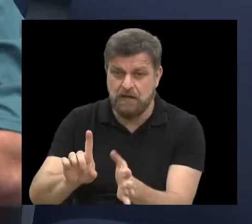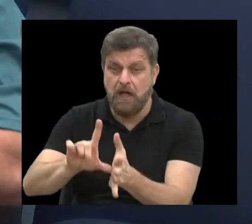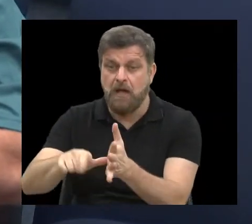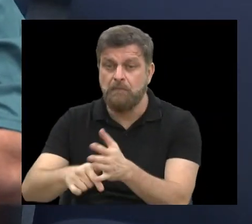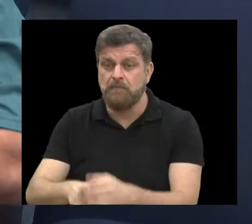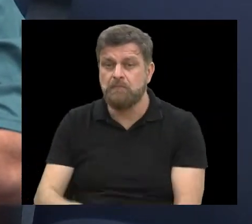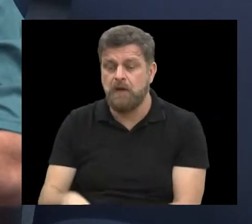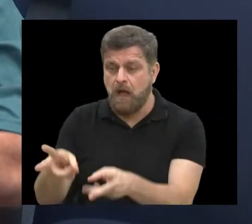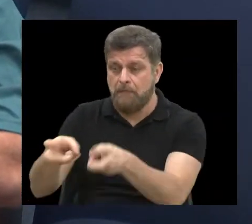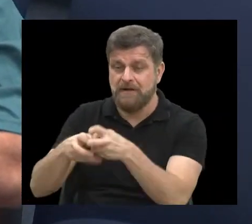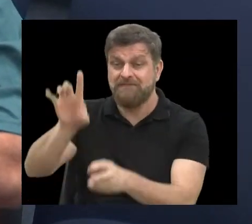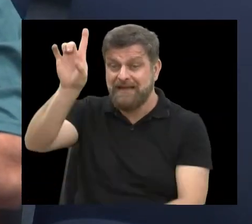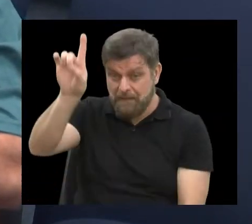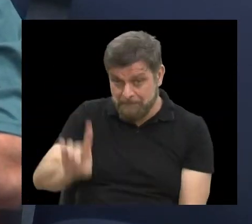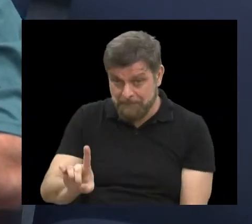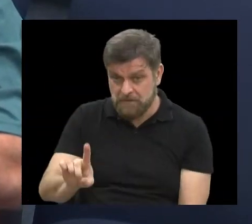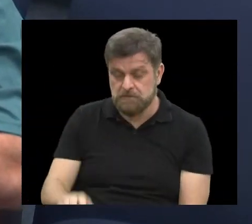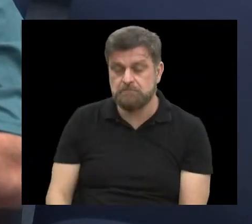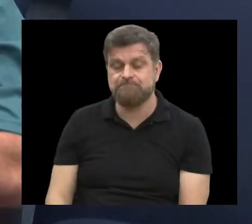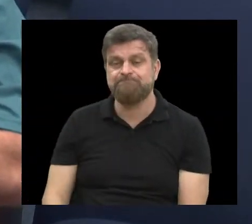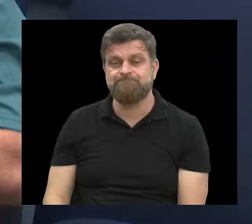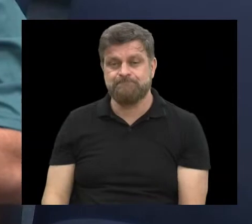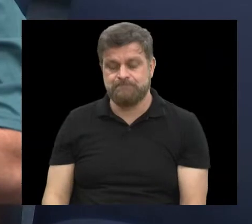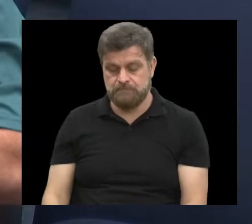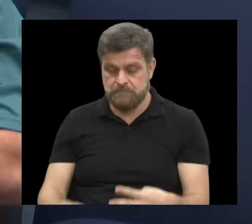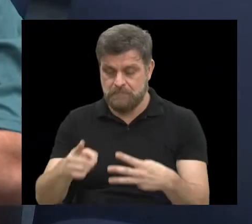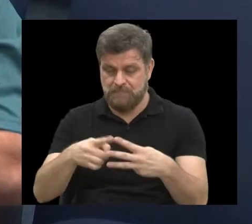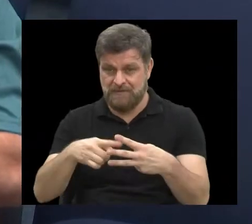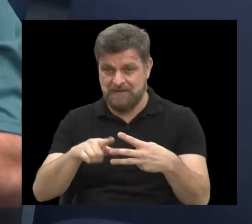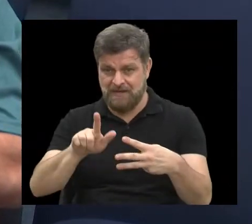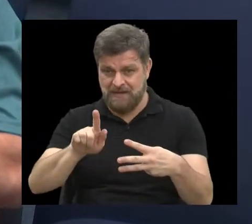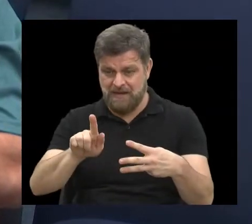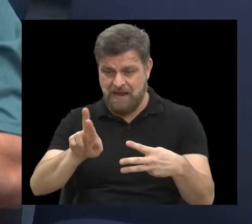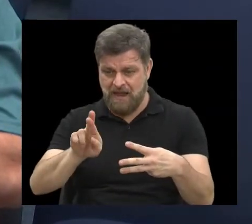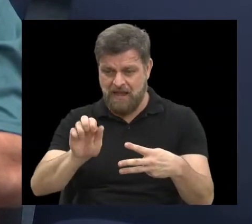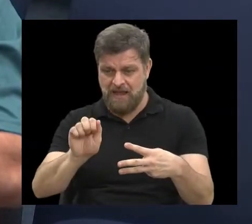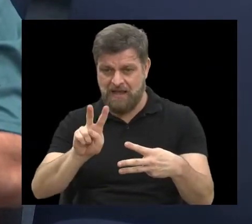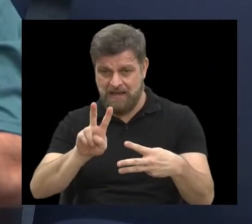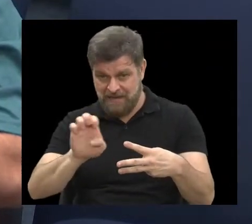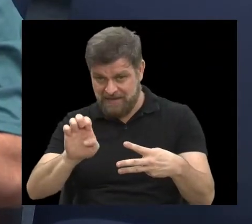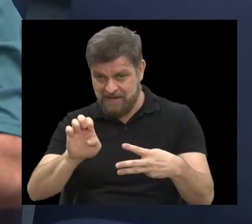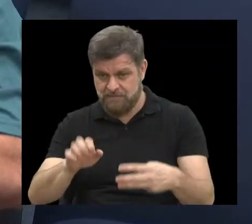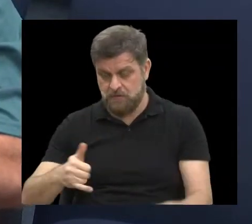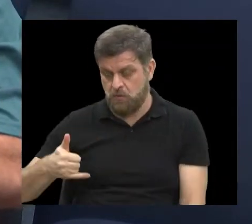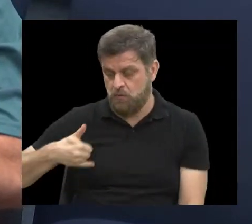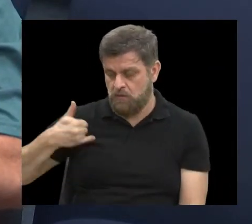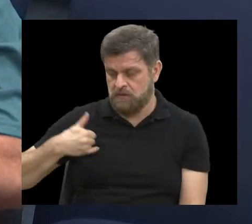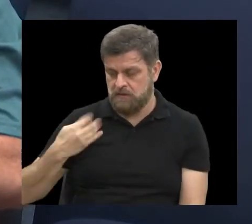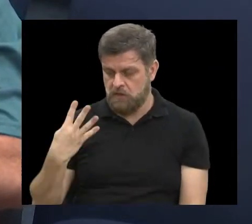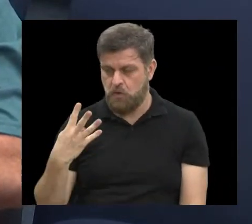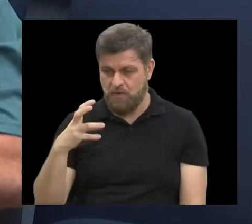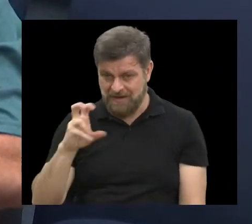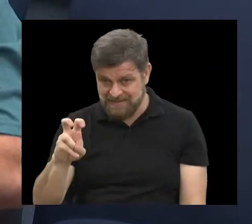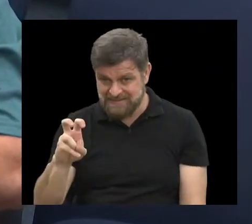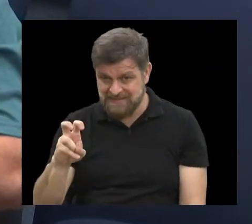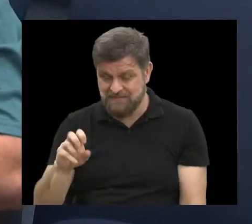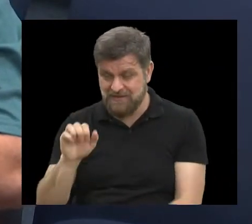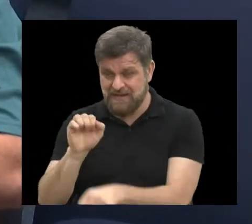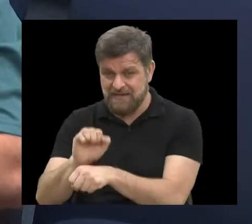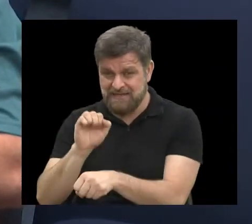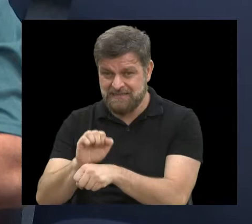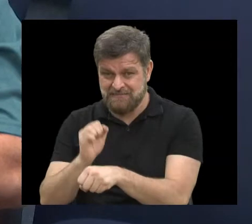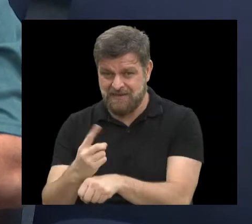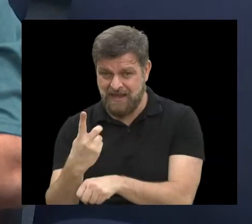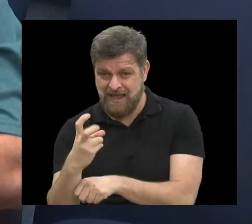que a deficiência dele é grave, ele vai atingir aos 45 anos de idade. Isso. Ele vai ter que esperar até mais